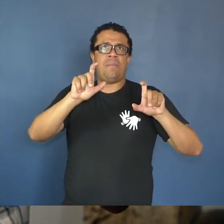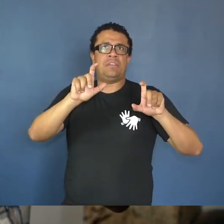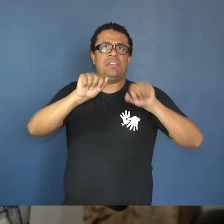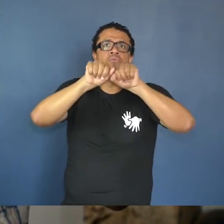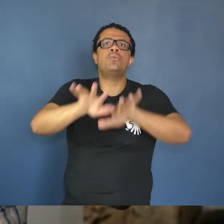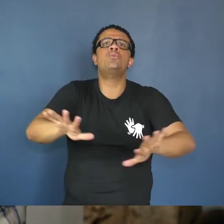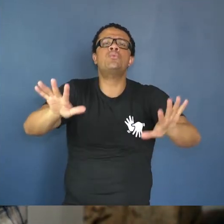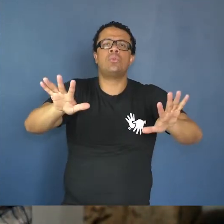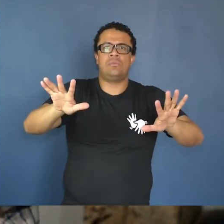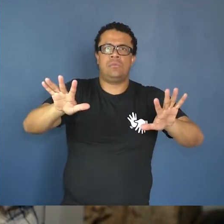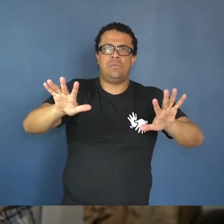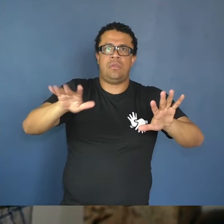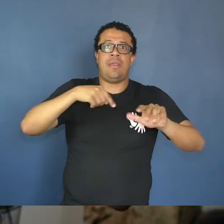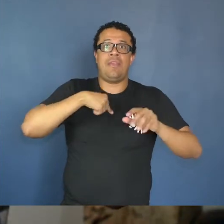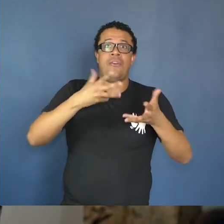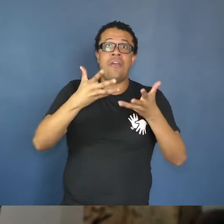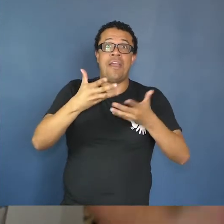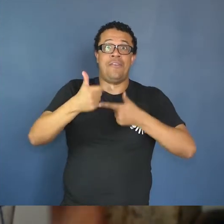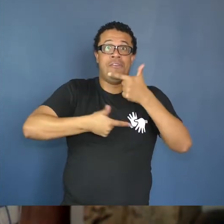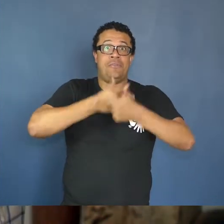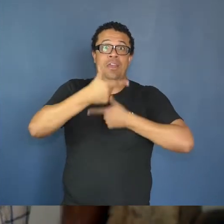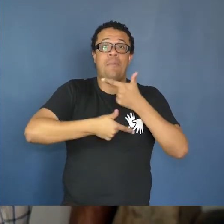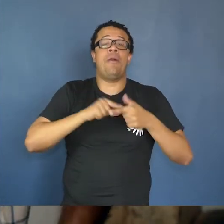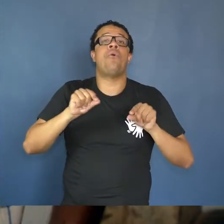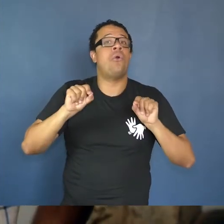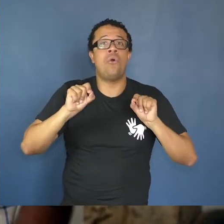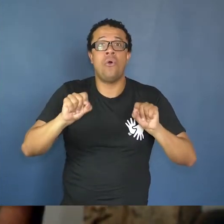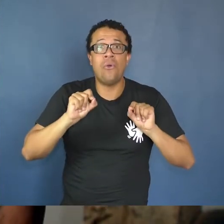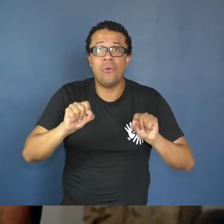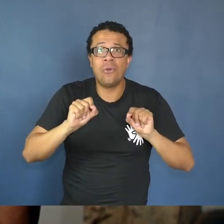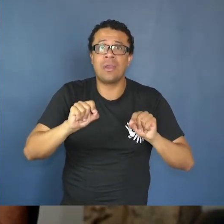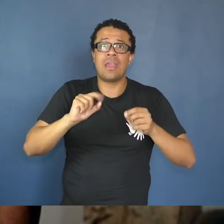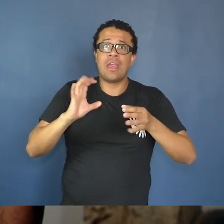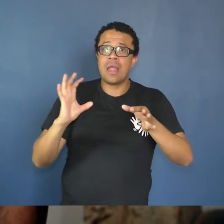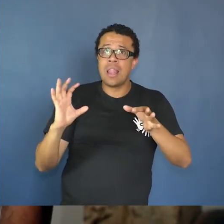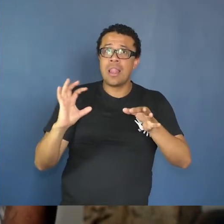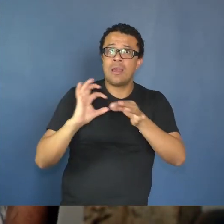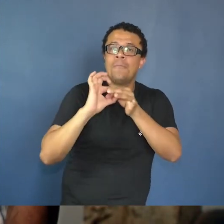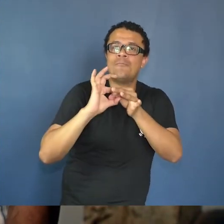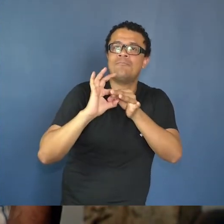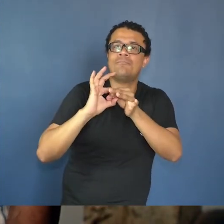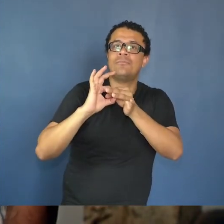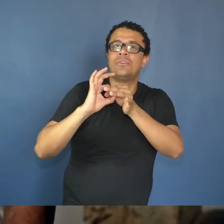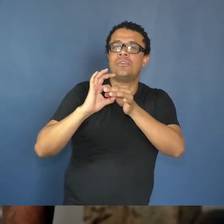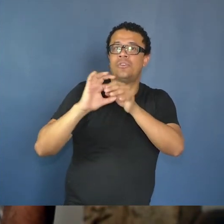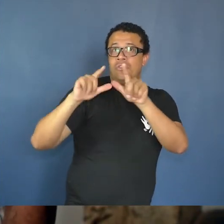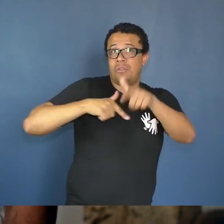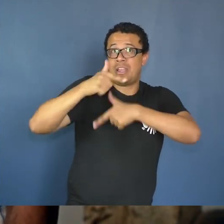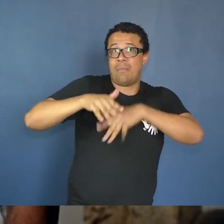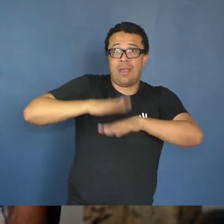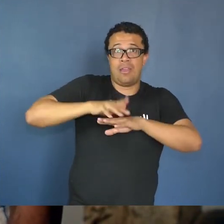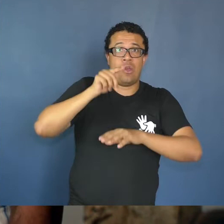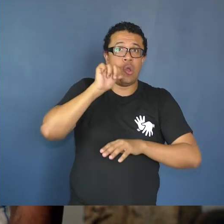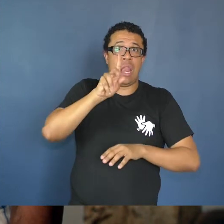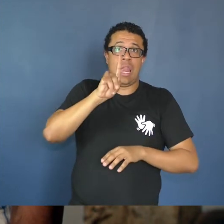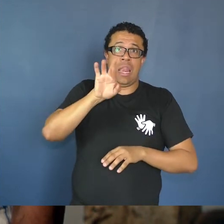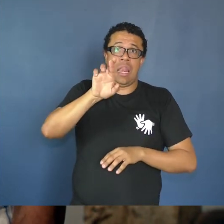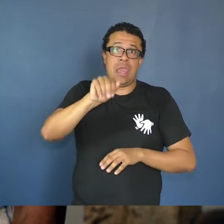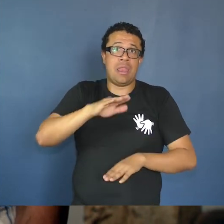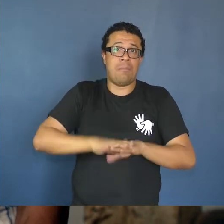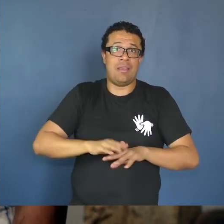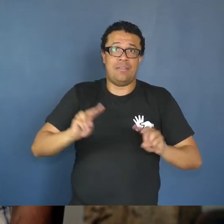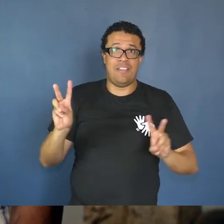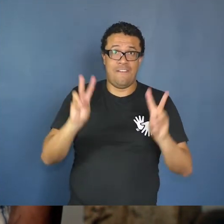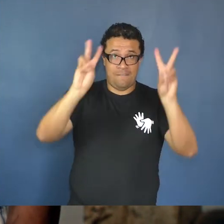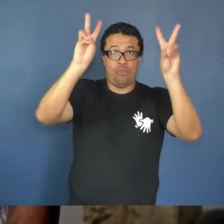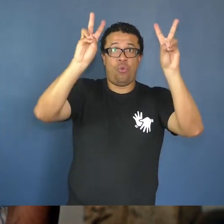fotografia parecesse que eu estava usando da imagem dela para divulgar o meu trabalho. Então eu procurei fazer um trabalho que dialogasse mesmo com o trabalho dela